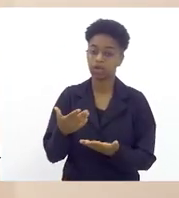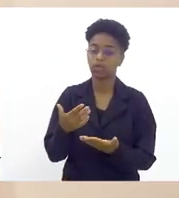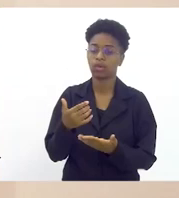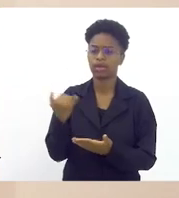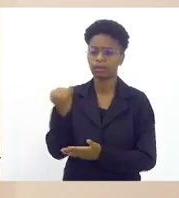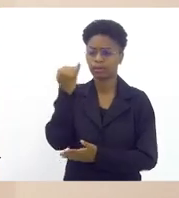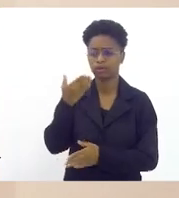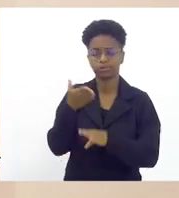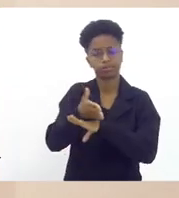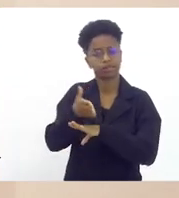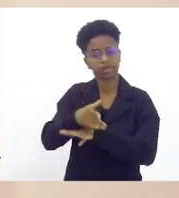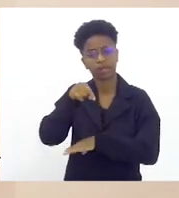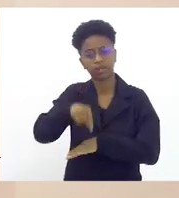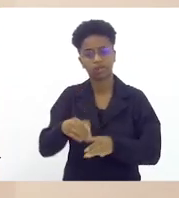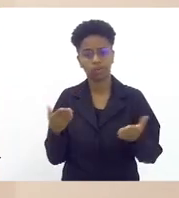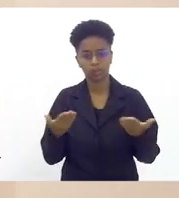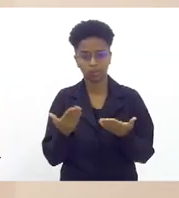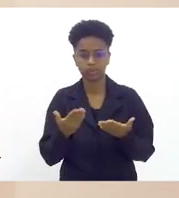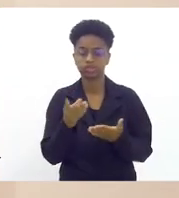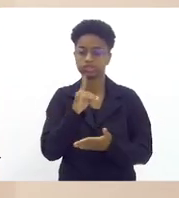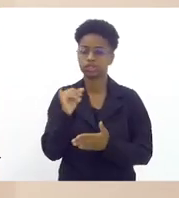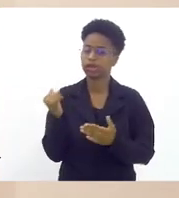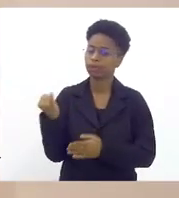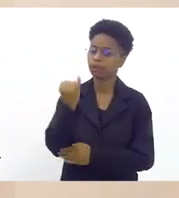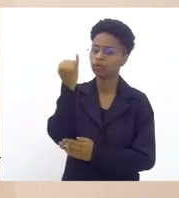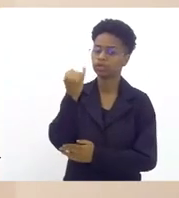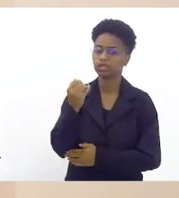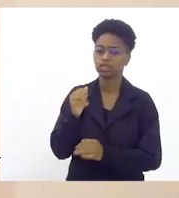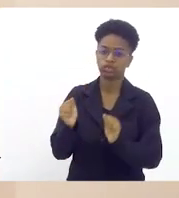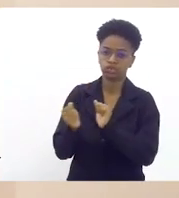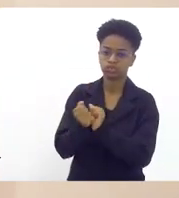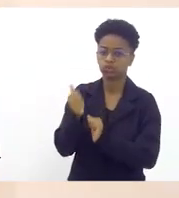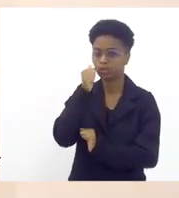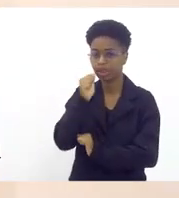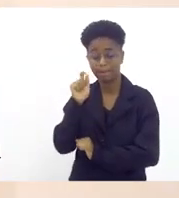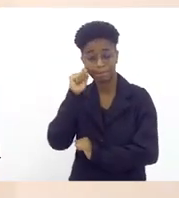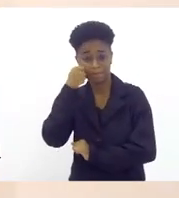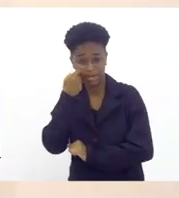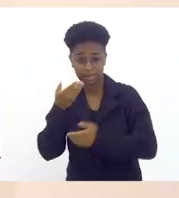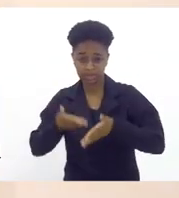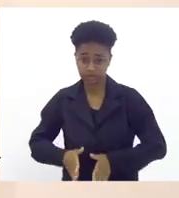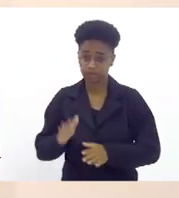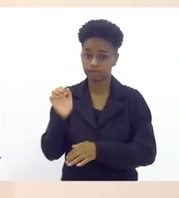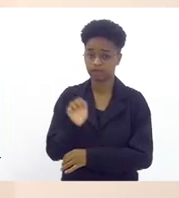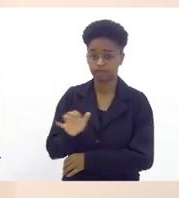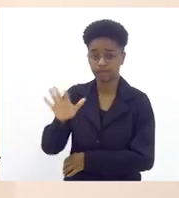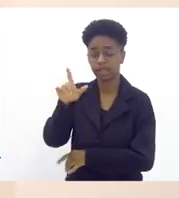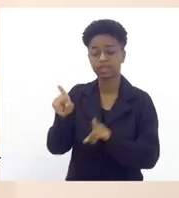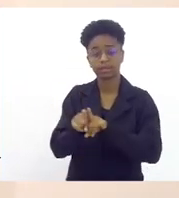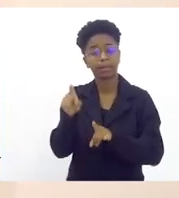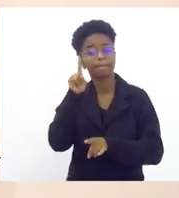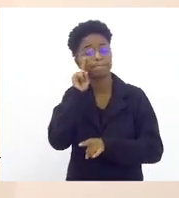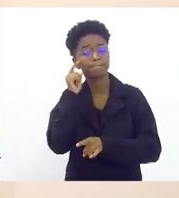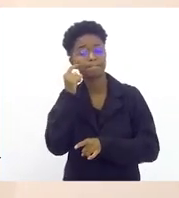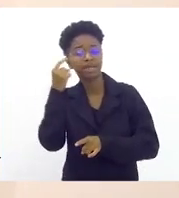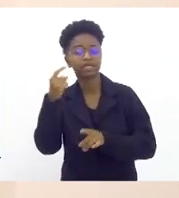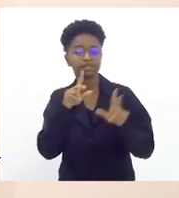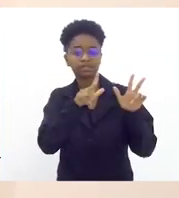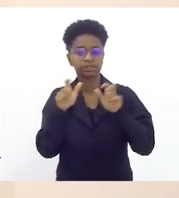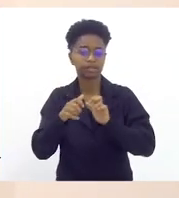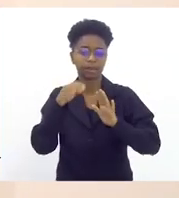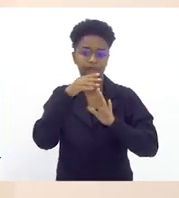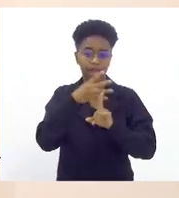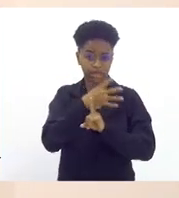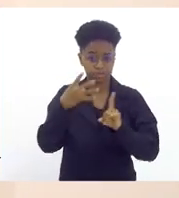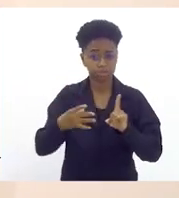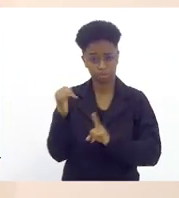importante nesse dia, né, numa mandata essa, né, de uma mulher preta que vem de favela, que também pensa, né, a pauta LGBT, que é tão importante, tão cara